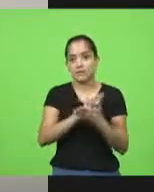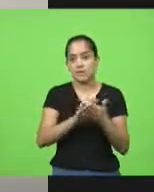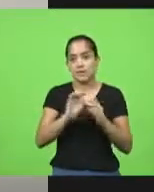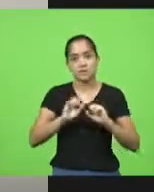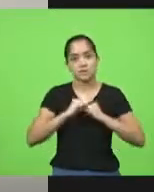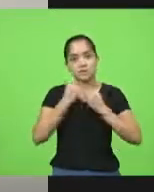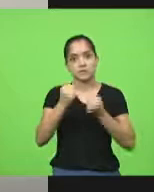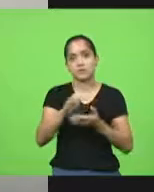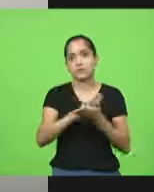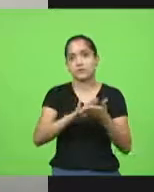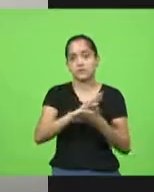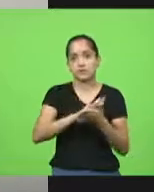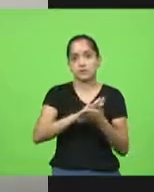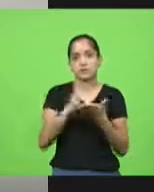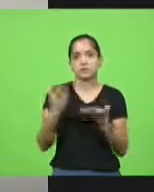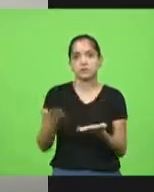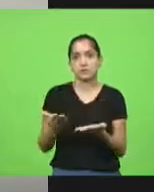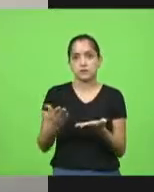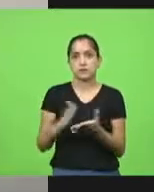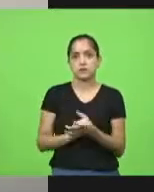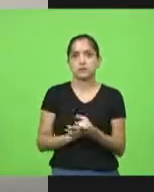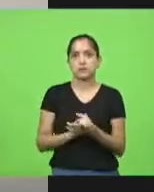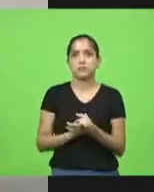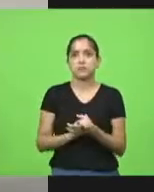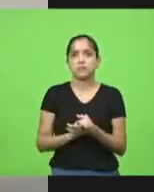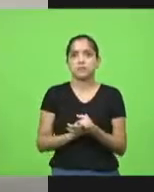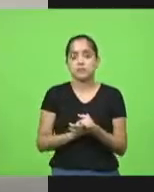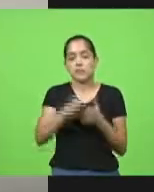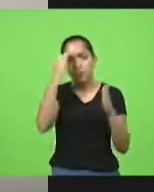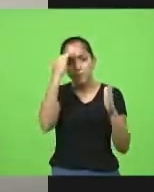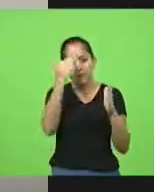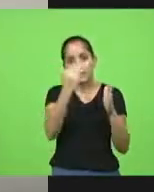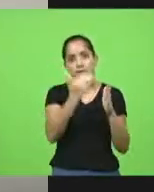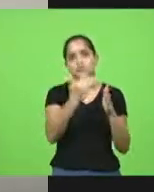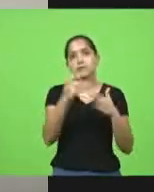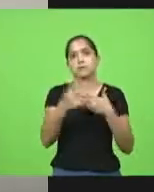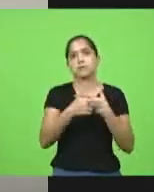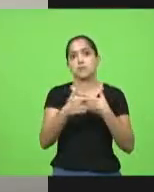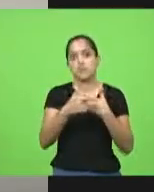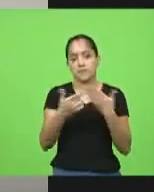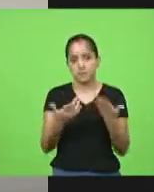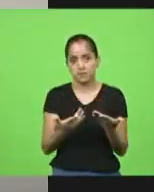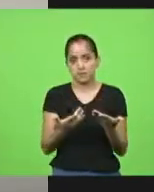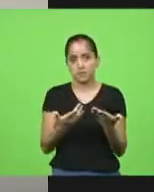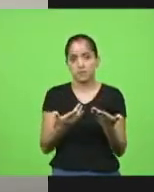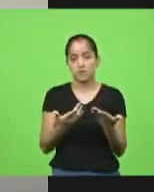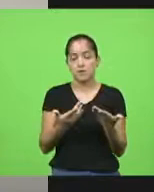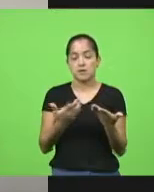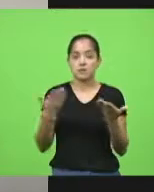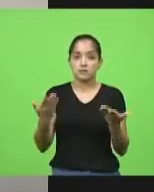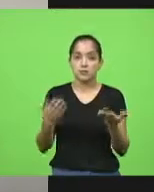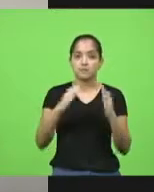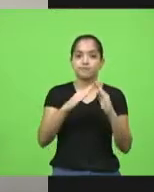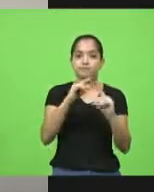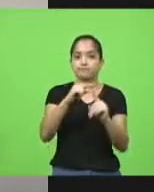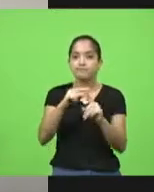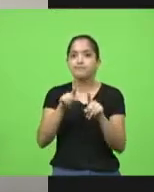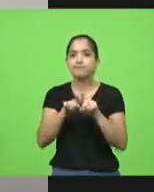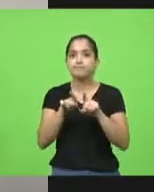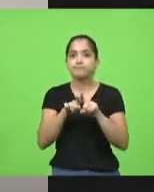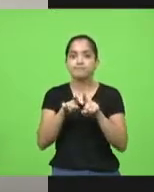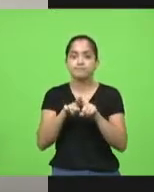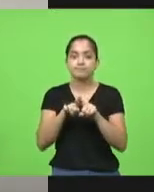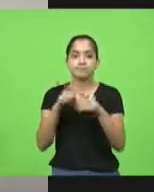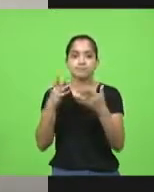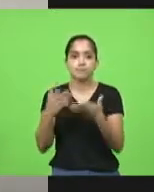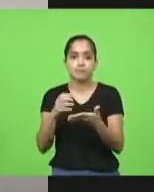daqueles que precisam. Nós não estamos cumprindo com o nosso papel. E, portanto, a igreja, da mesma forma, se